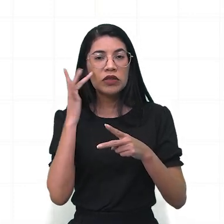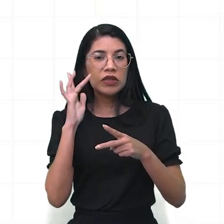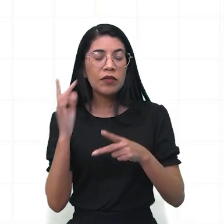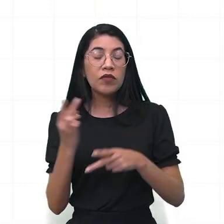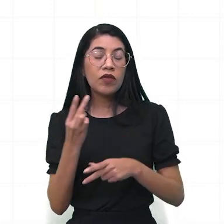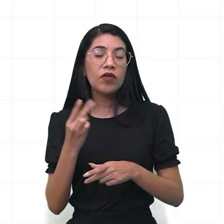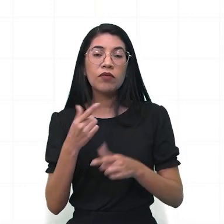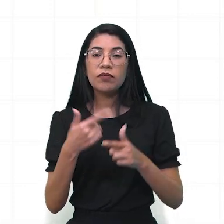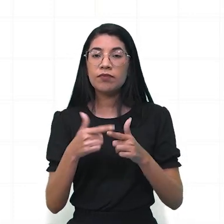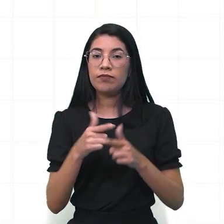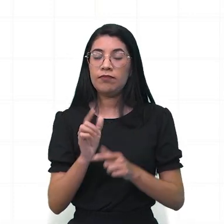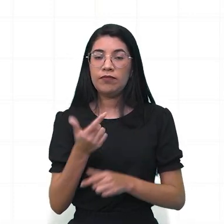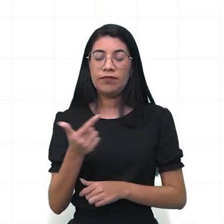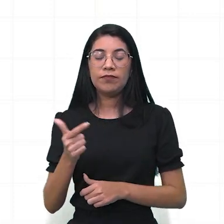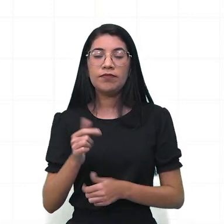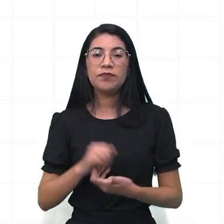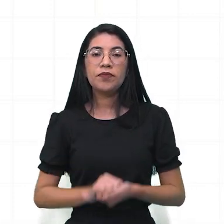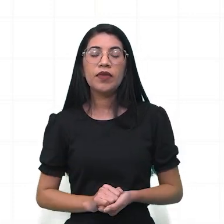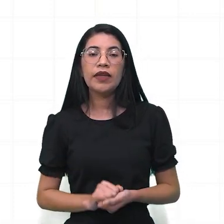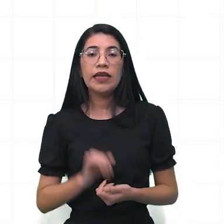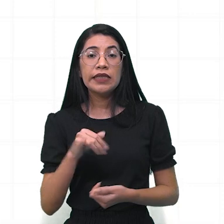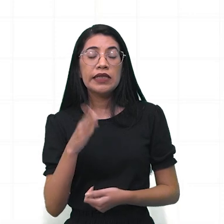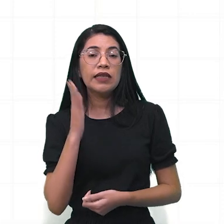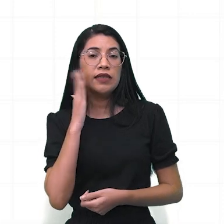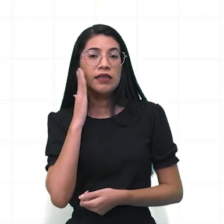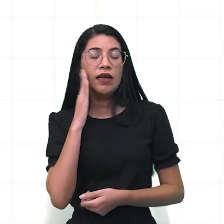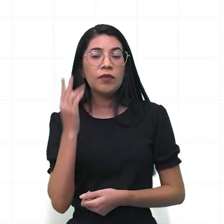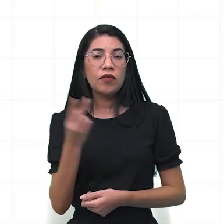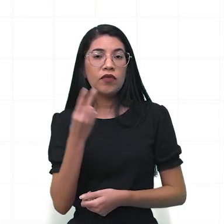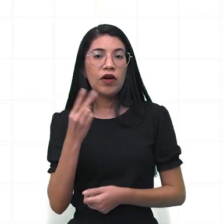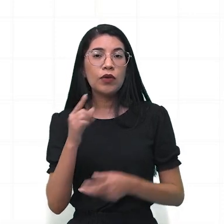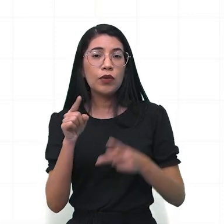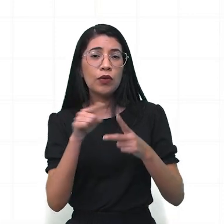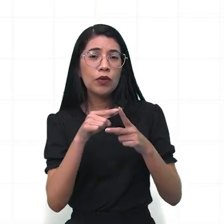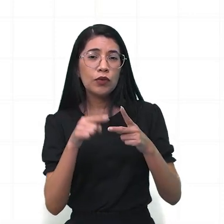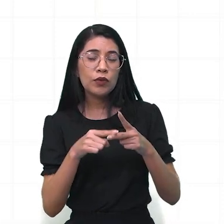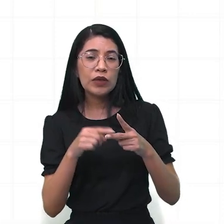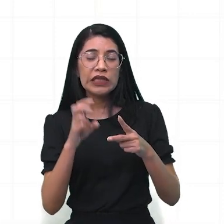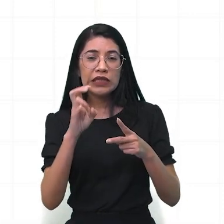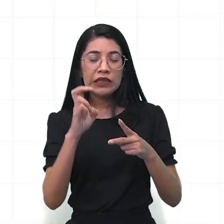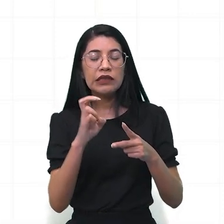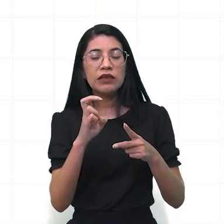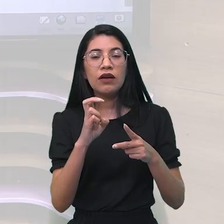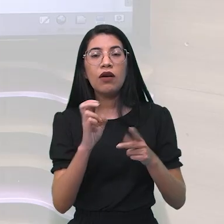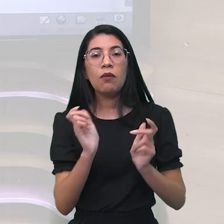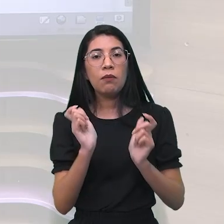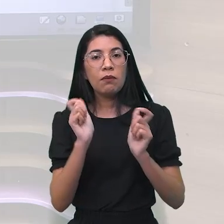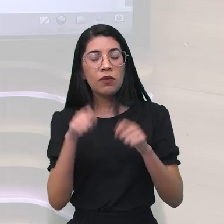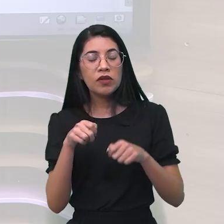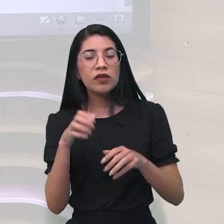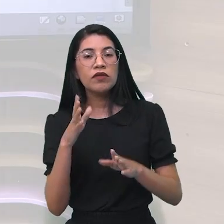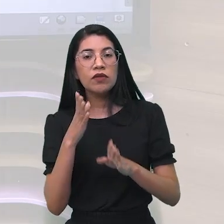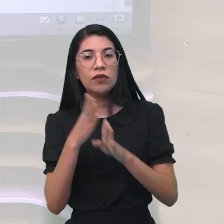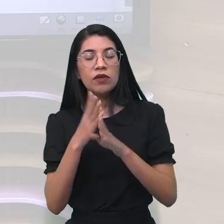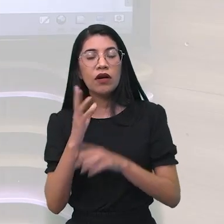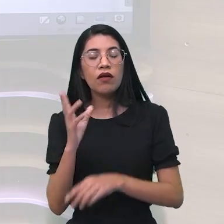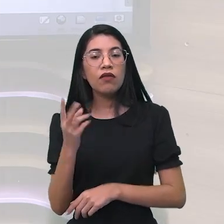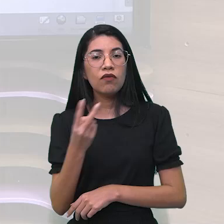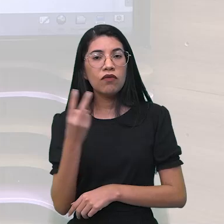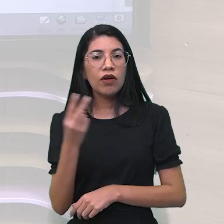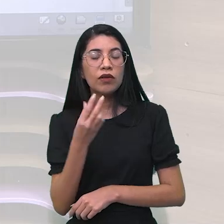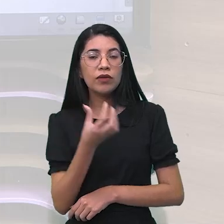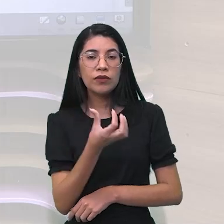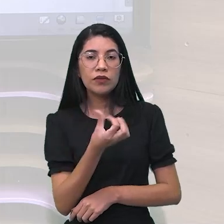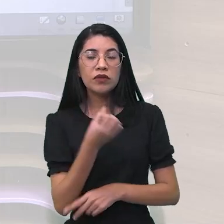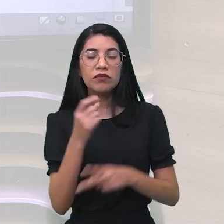Não tem problema. Se você sabe o valor dos outros 5, você consegue encontrar o valor